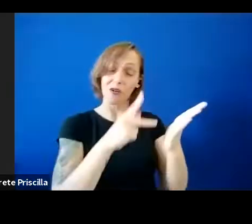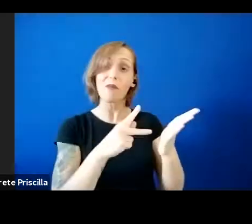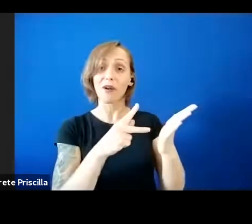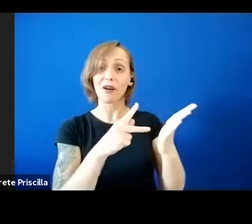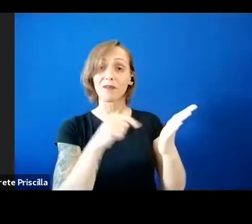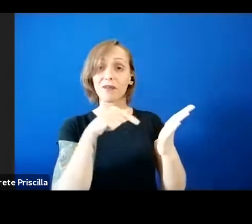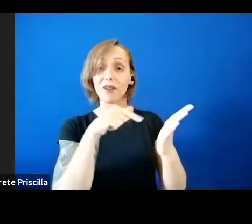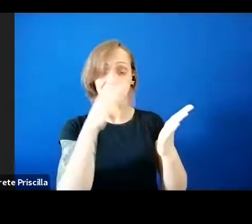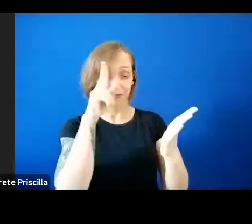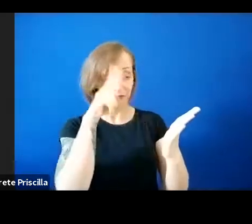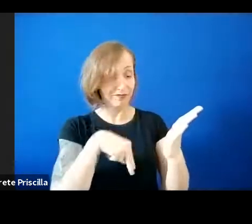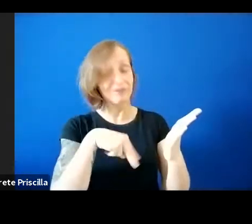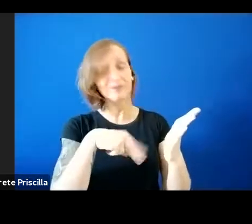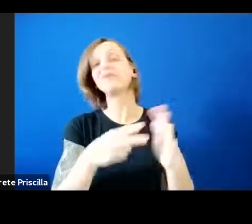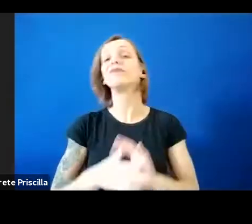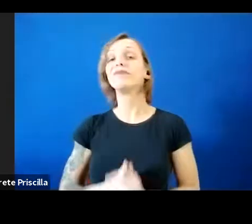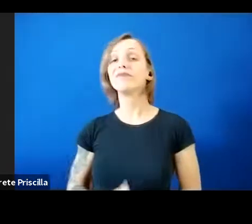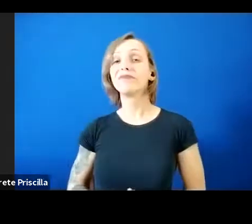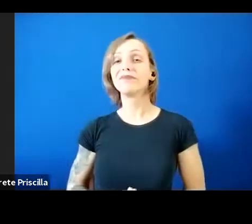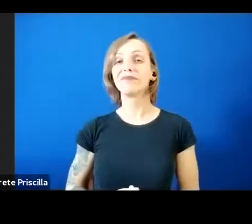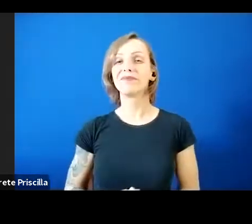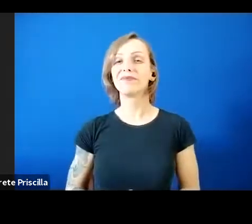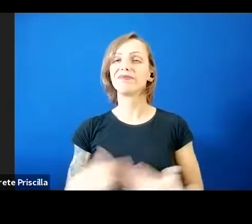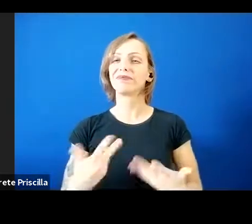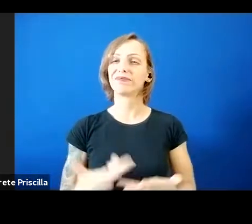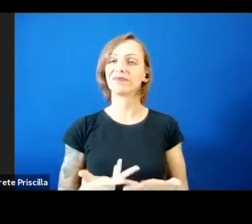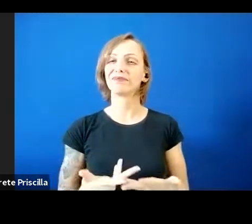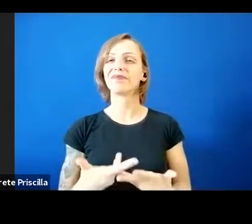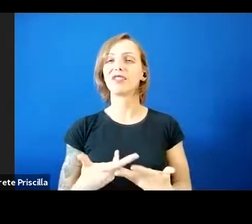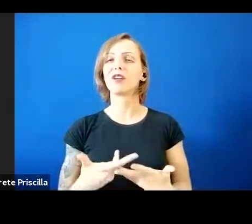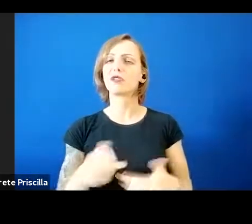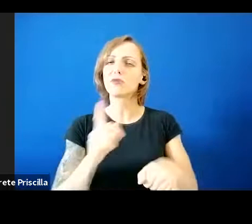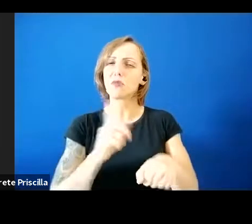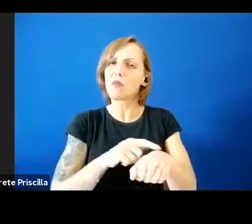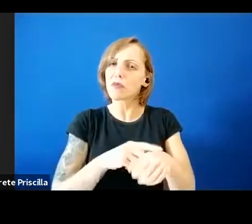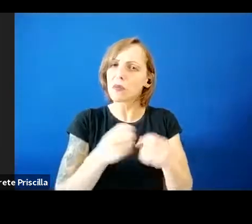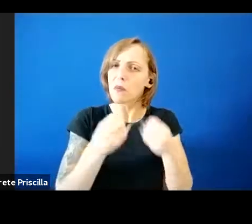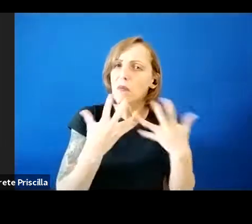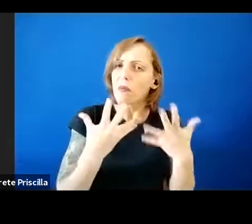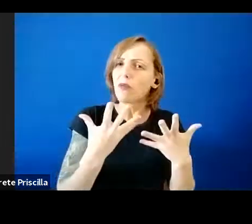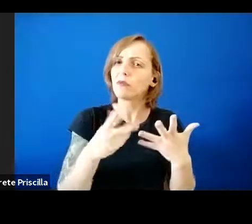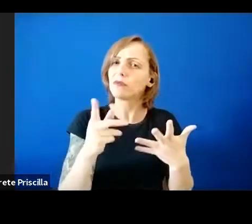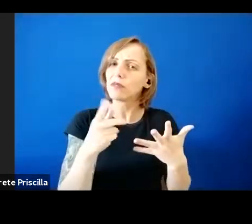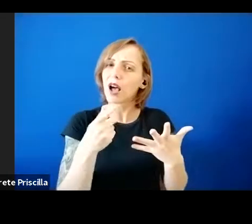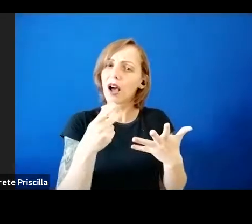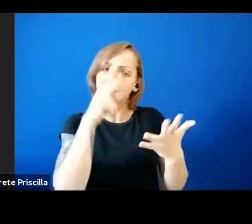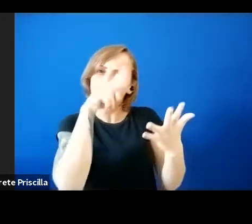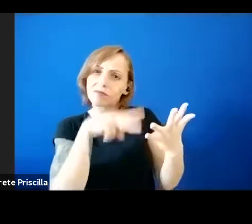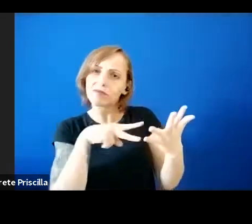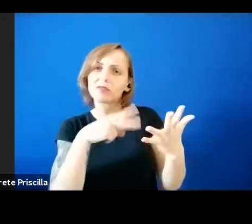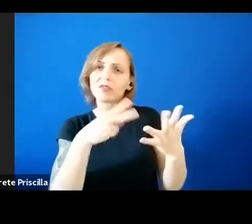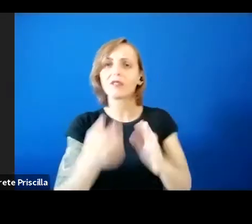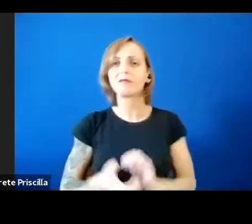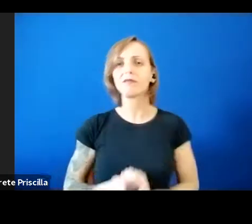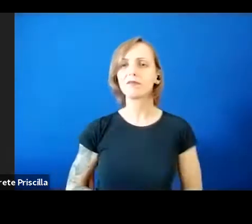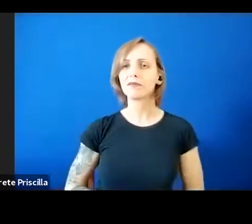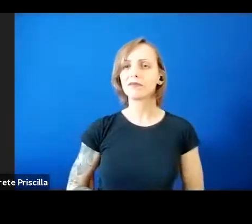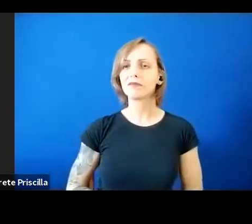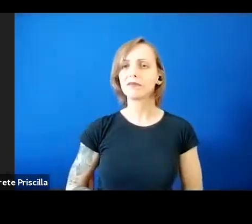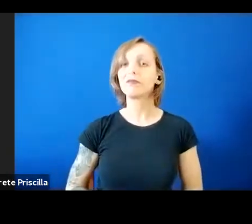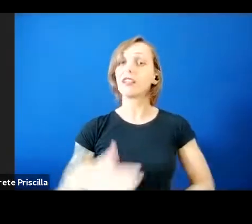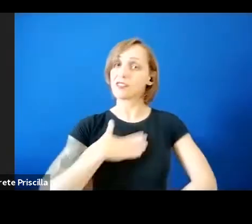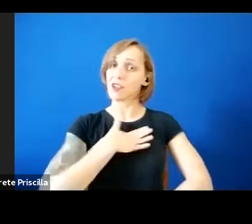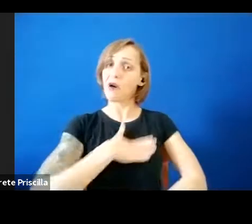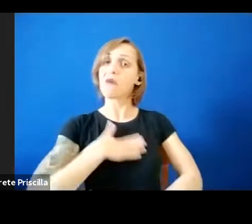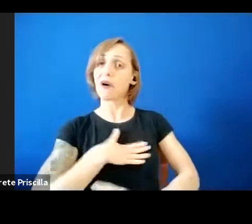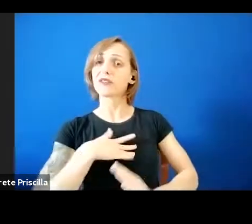acho muito pertinente nesse momento que estamos vivendo, e eu gosto muito desse poema,